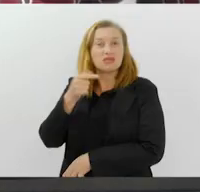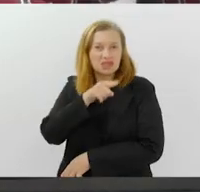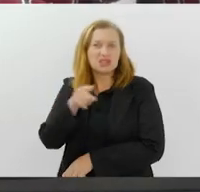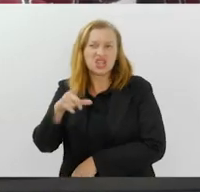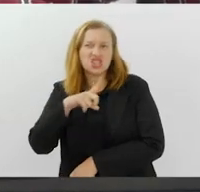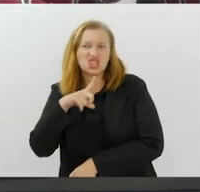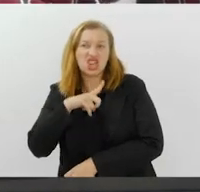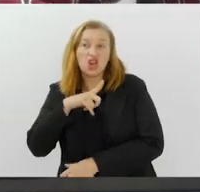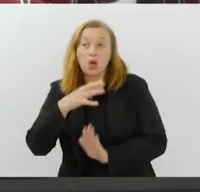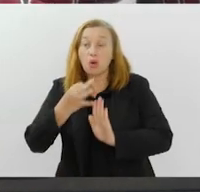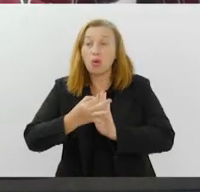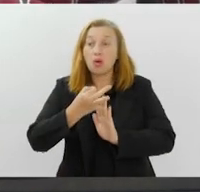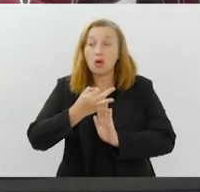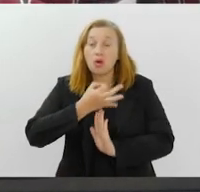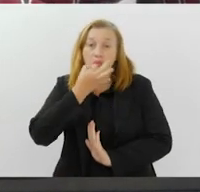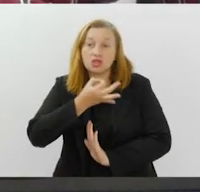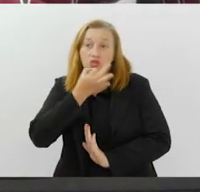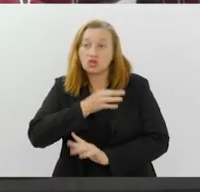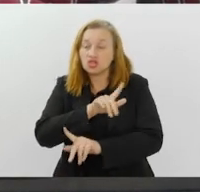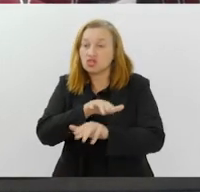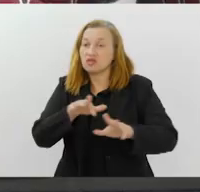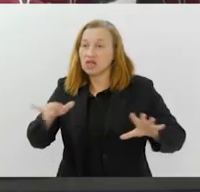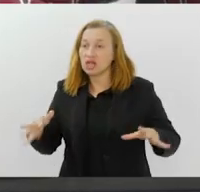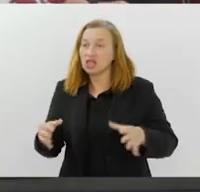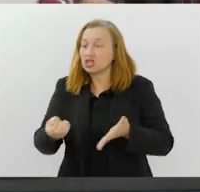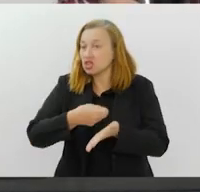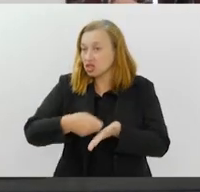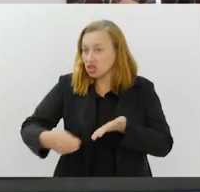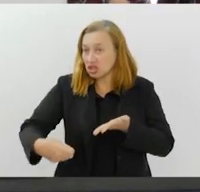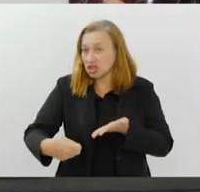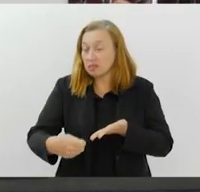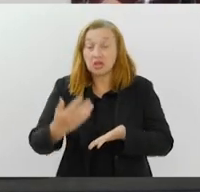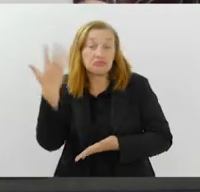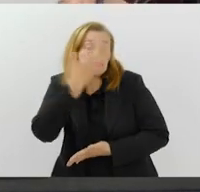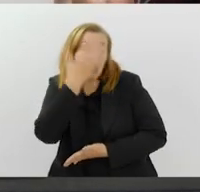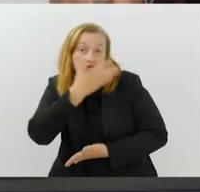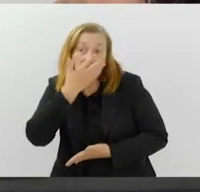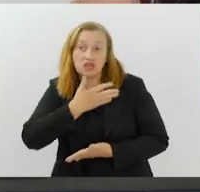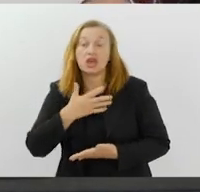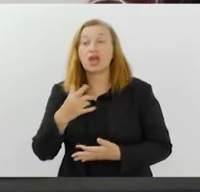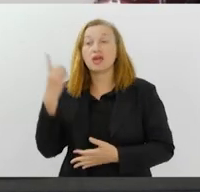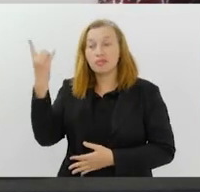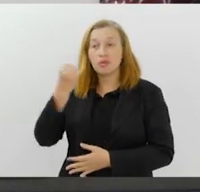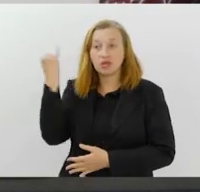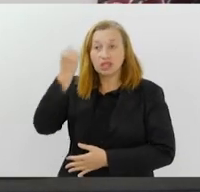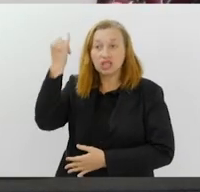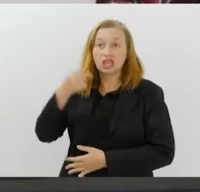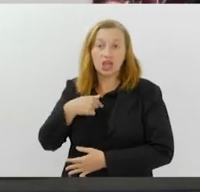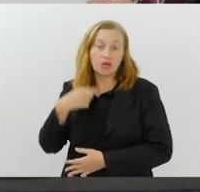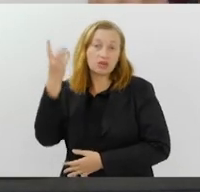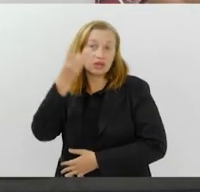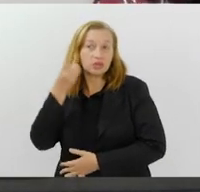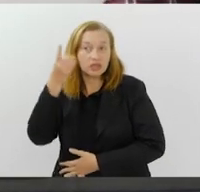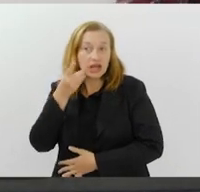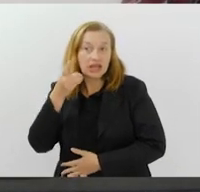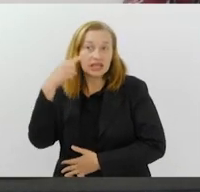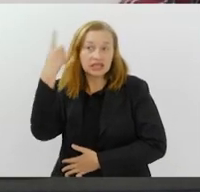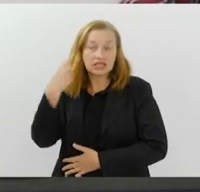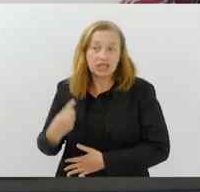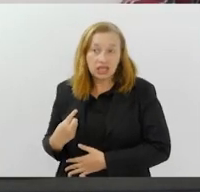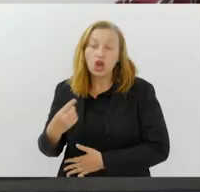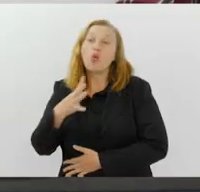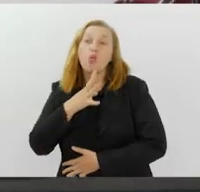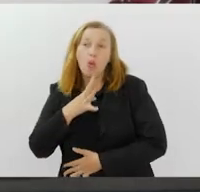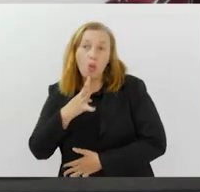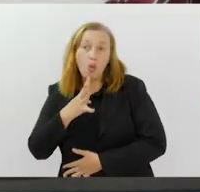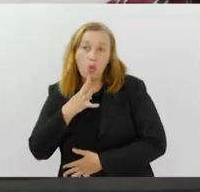mas eu não as vi ainda e é importante que eu e a a deputada Dani Monteiro conheçamos as